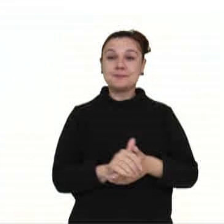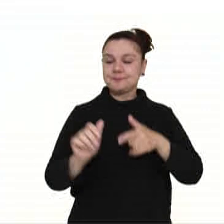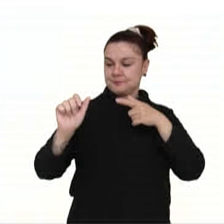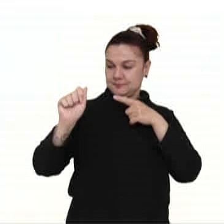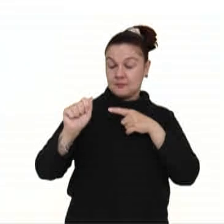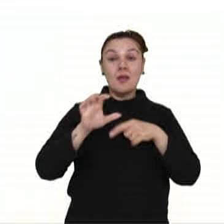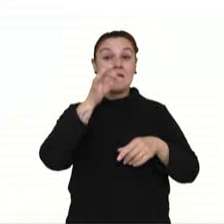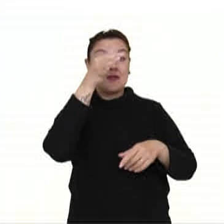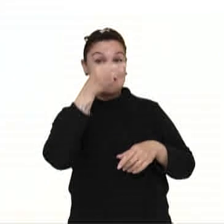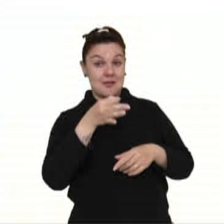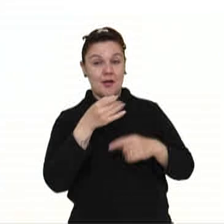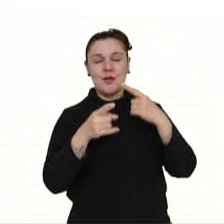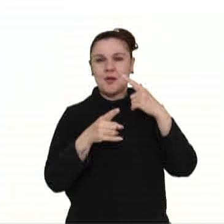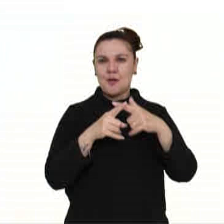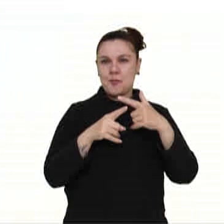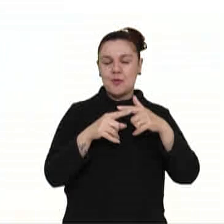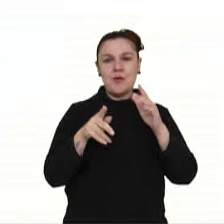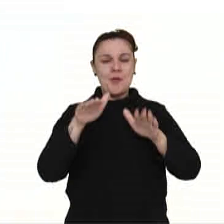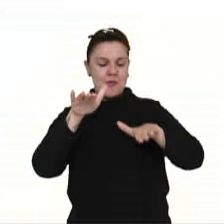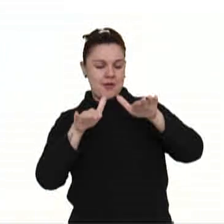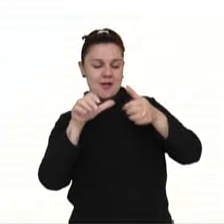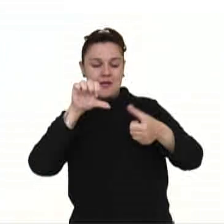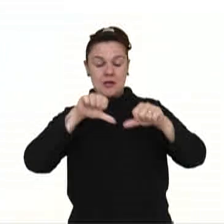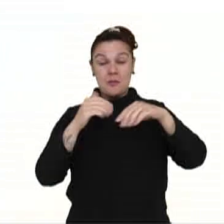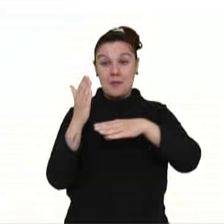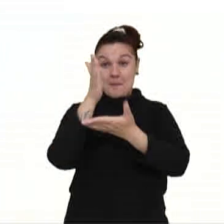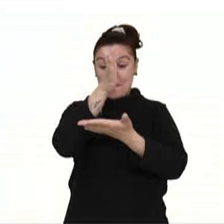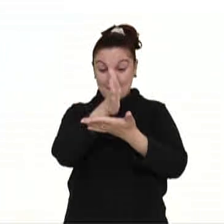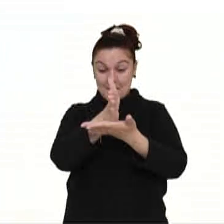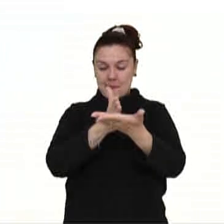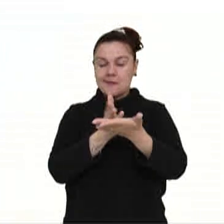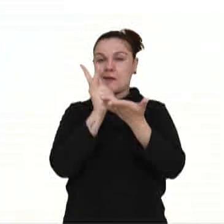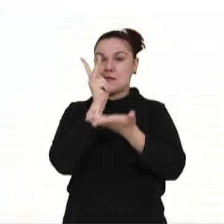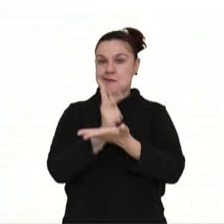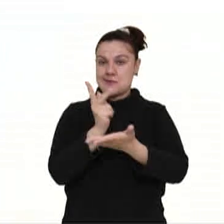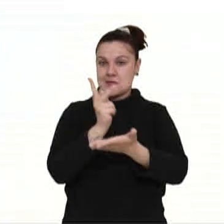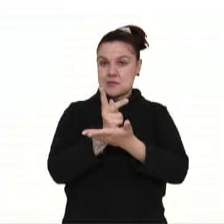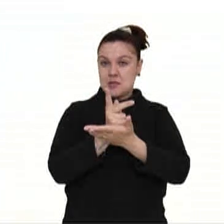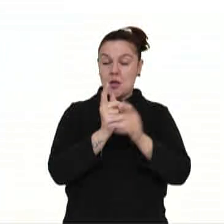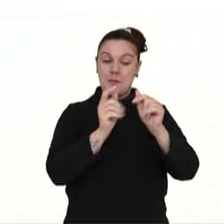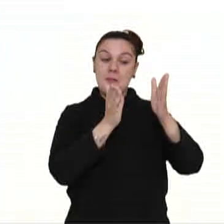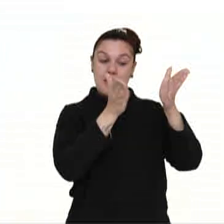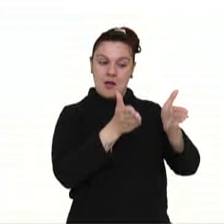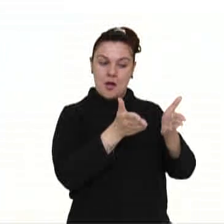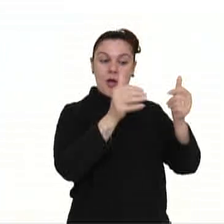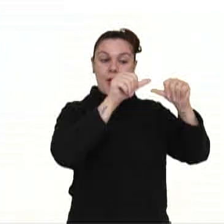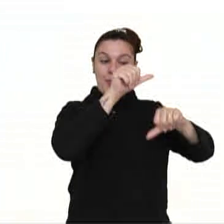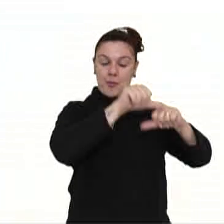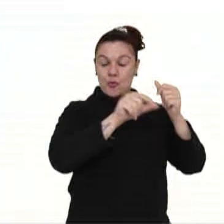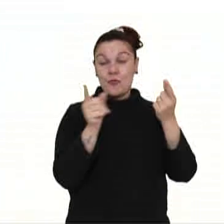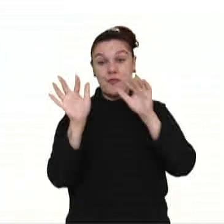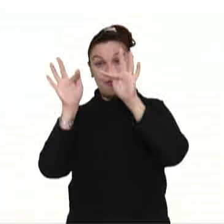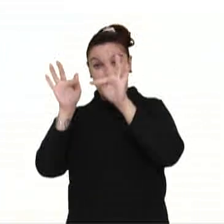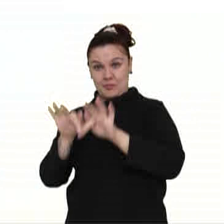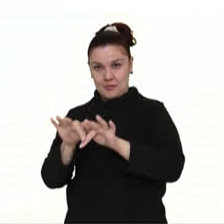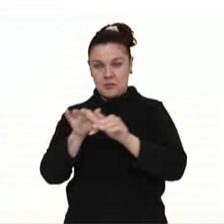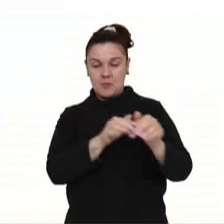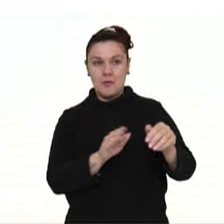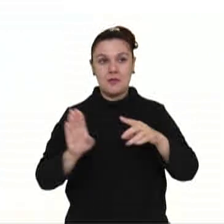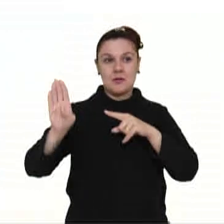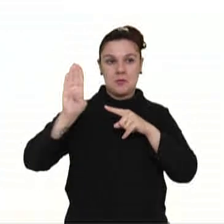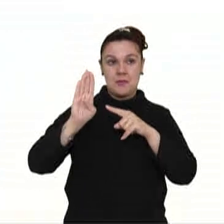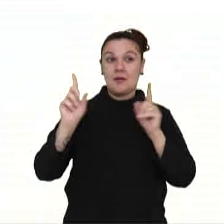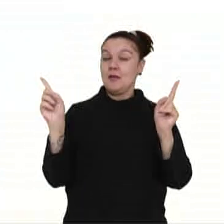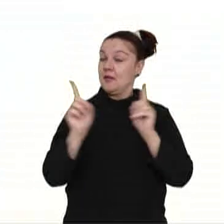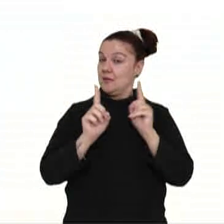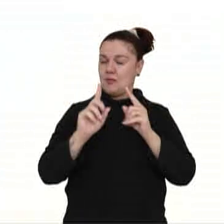A é correta, pois no equilíbrio químico metade das quantidades sempre é de produto e a outra metade é de reagente. Ou letra B, não